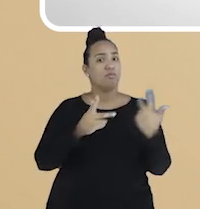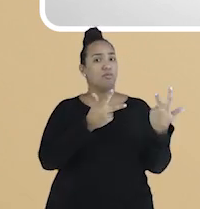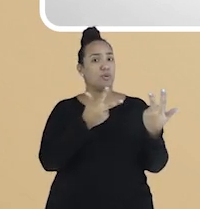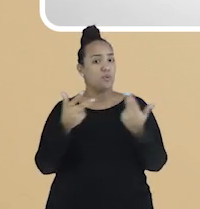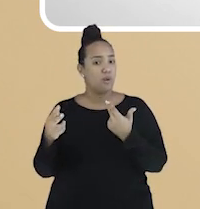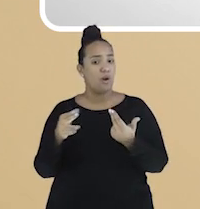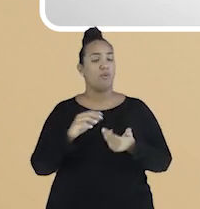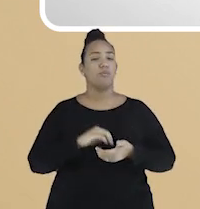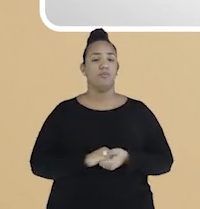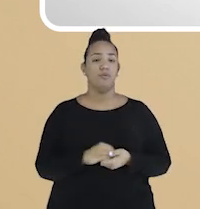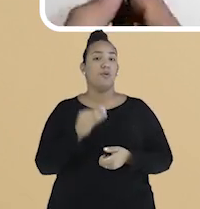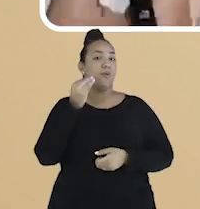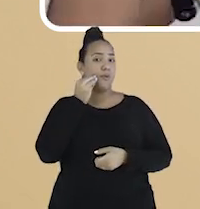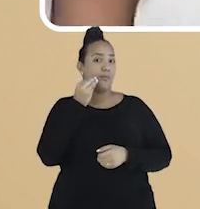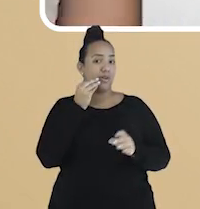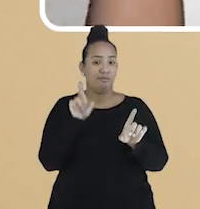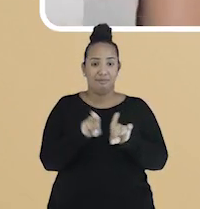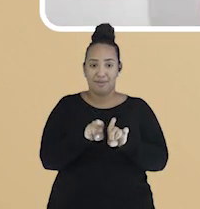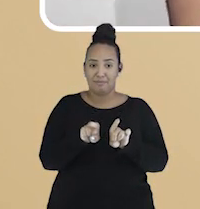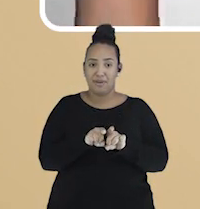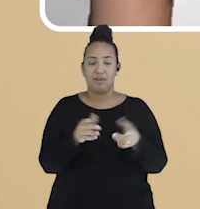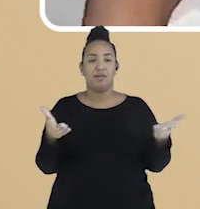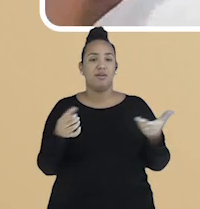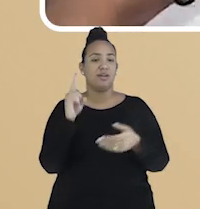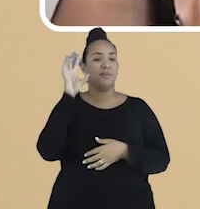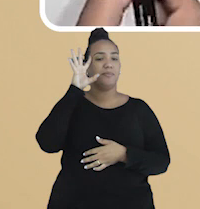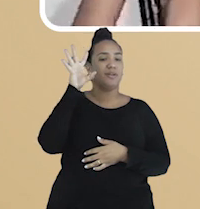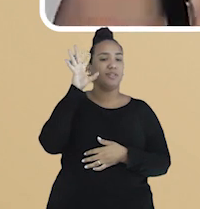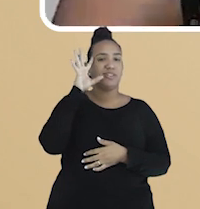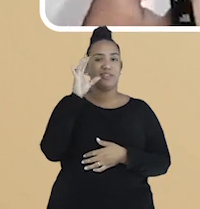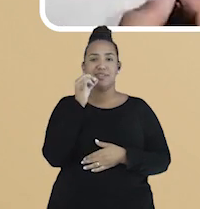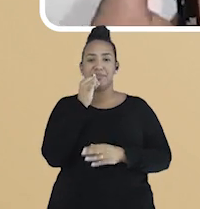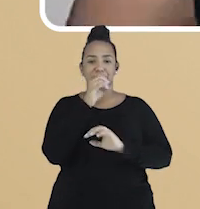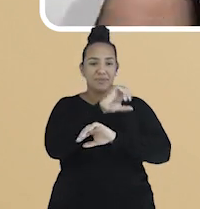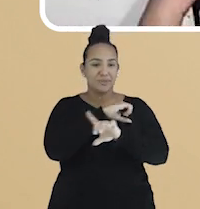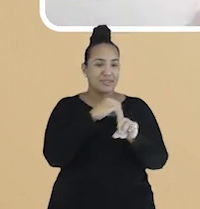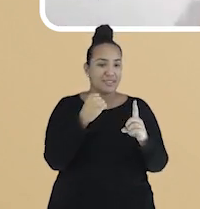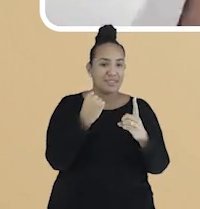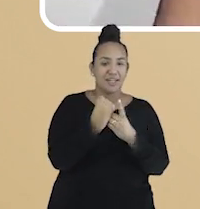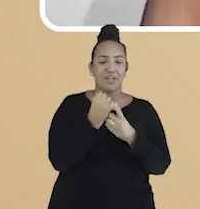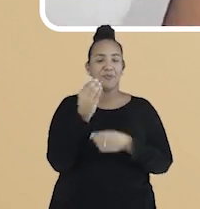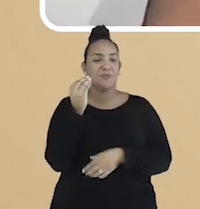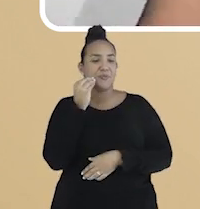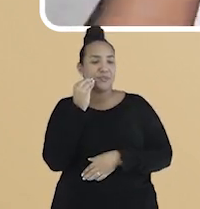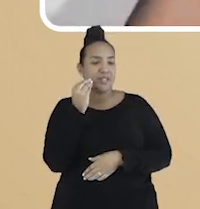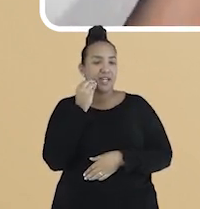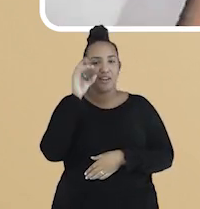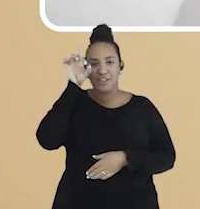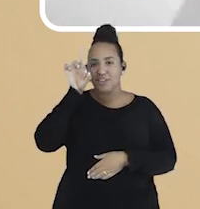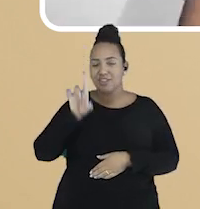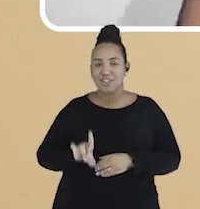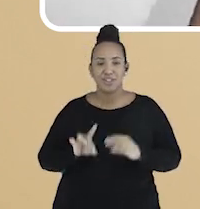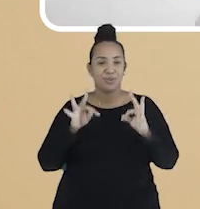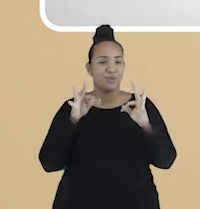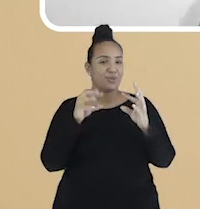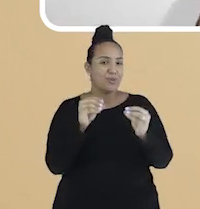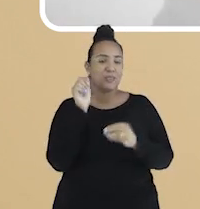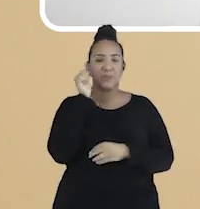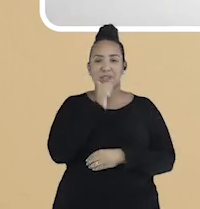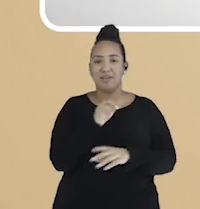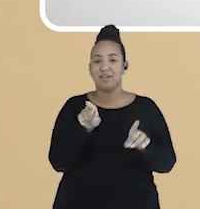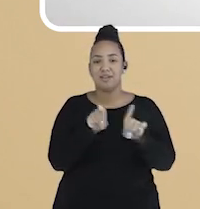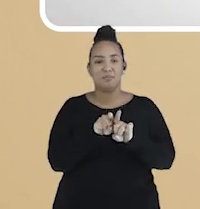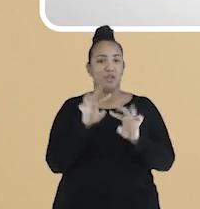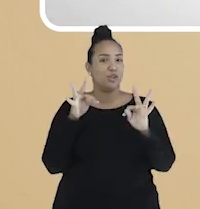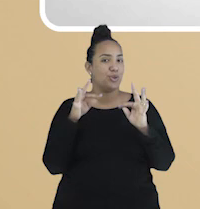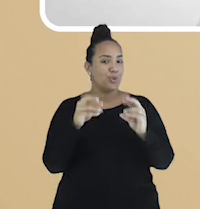direitos e oportunidades. Imagine agora uma sociedade que dá oportunidades e garante os direitos de todas as mulheres e todos